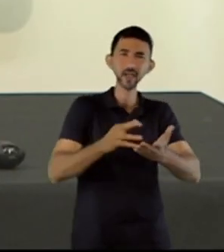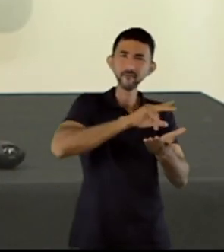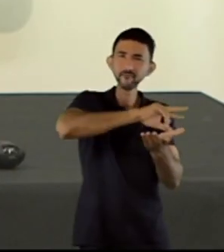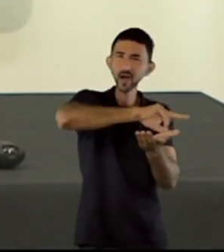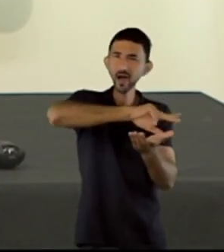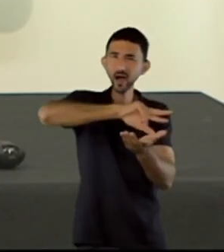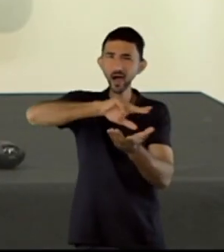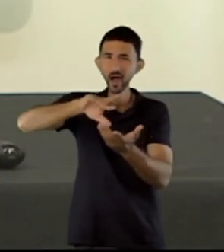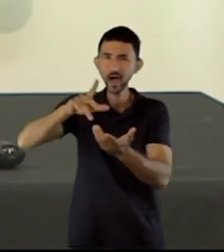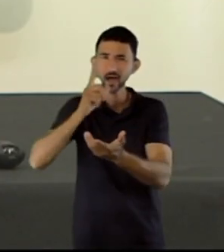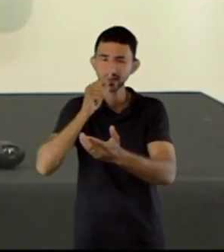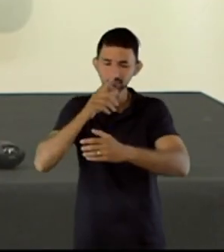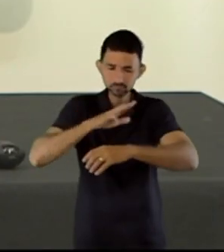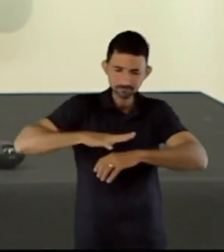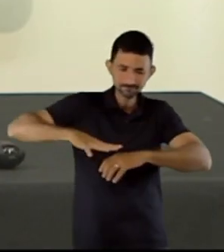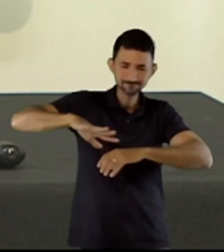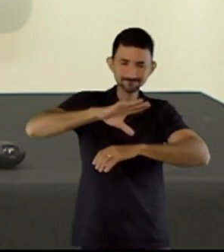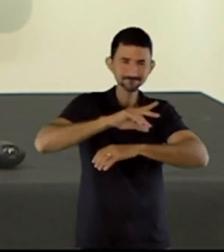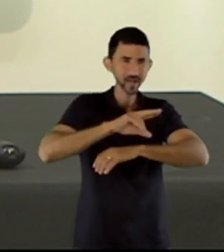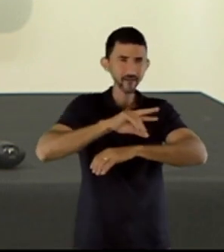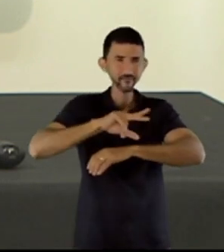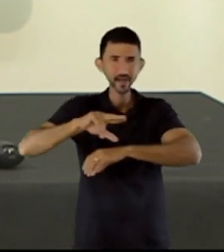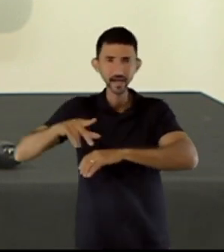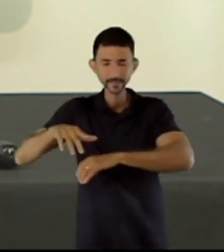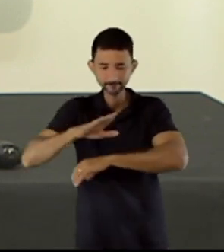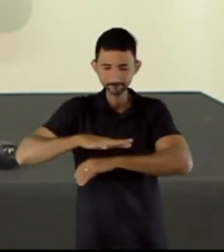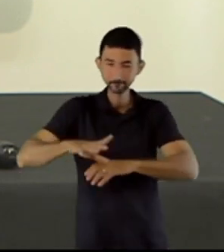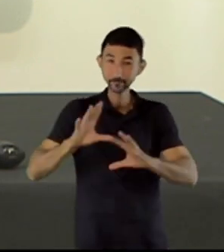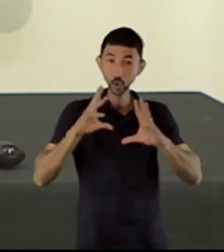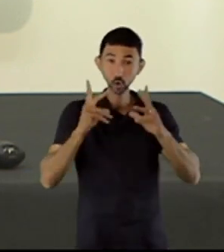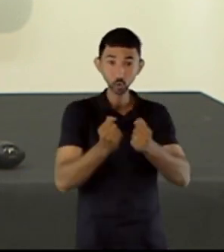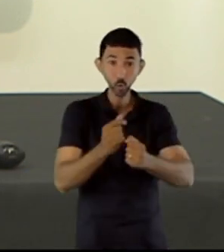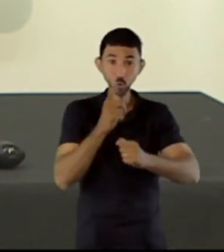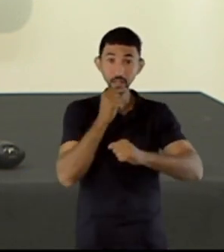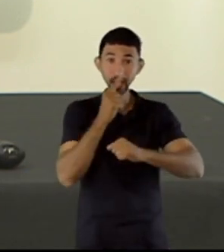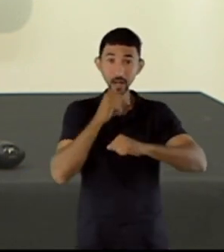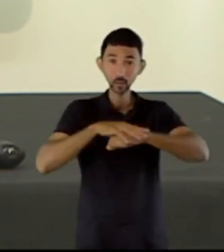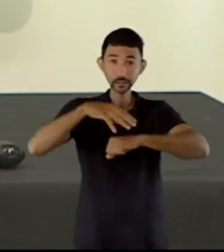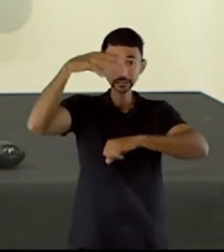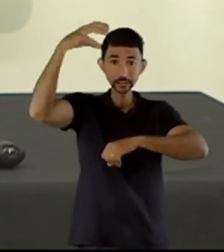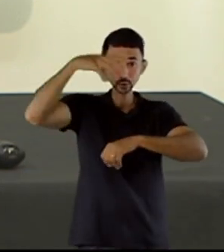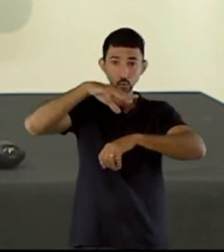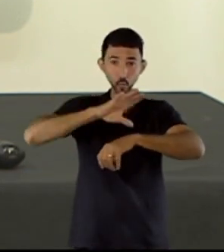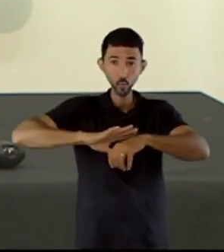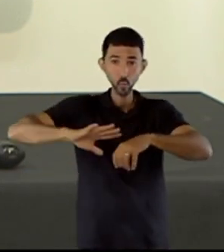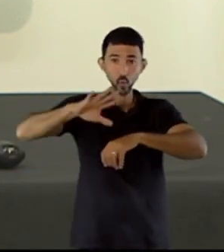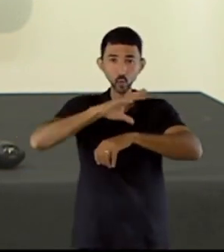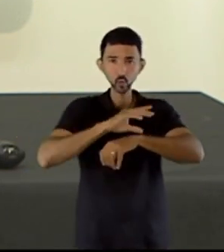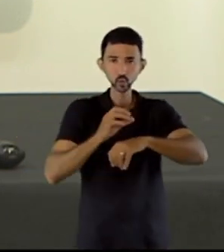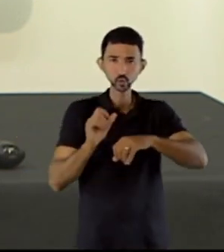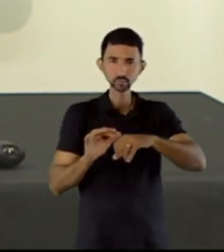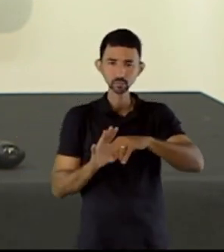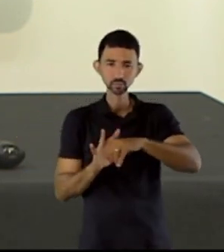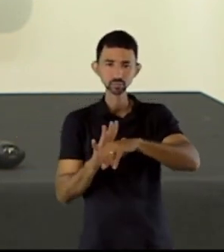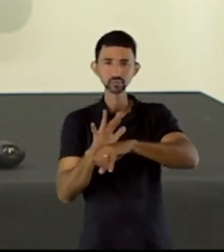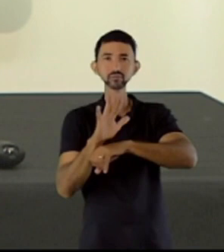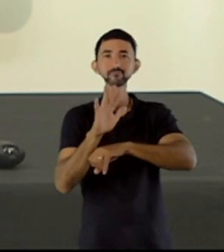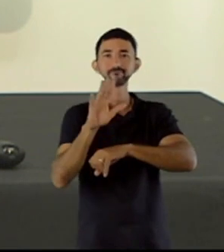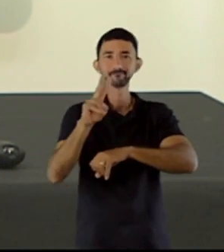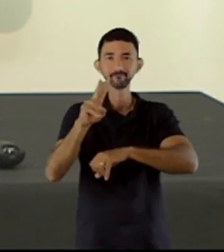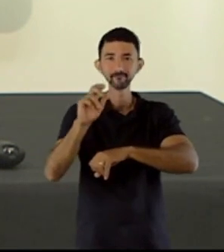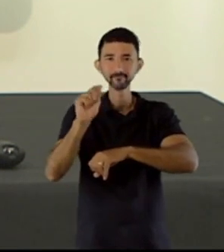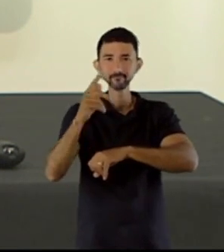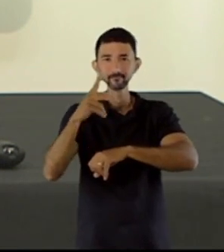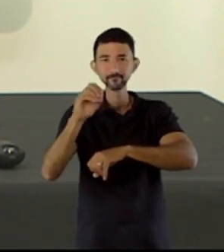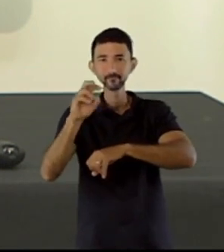igarapés, riachos, mares, em geral, e até a própria água em estado de vapor, né, que